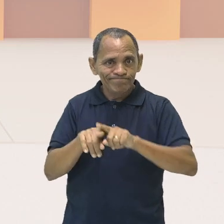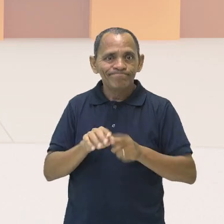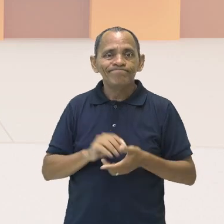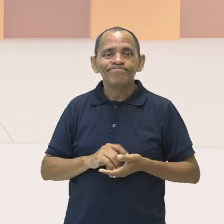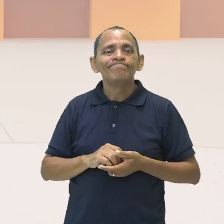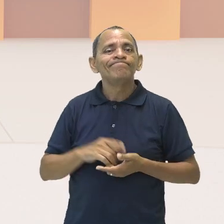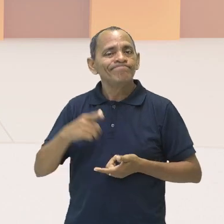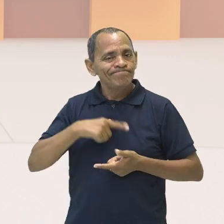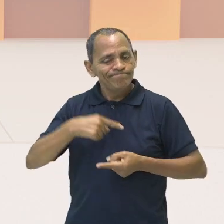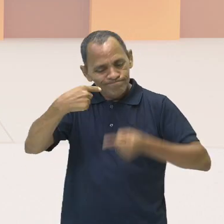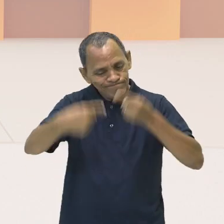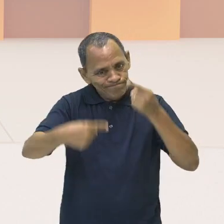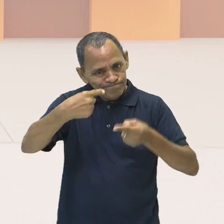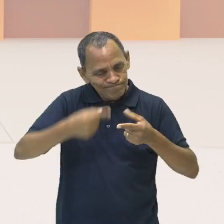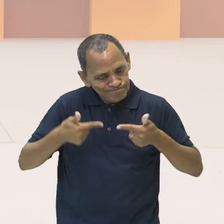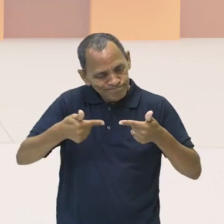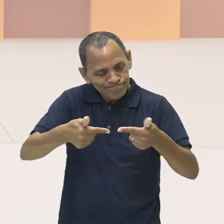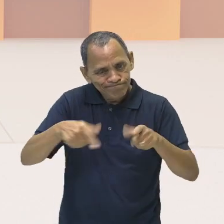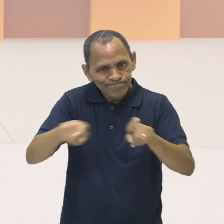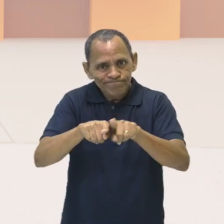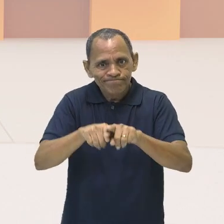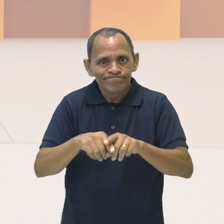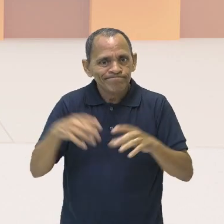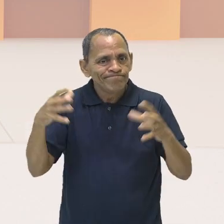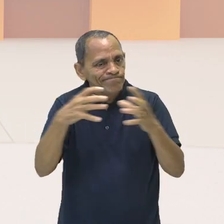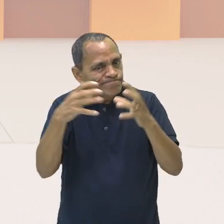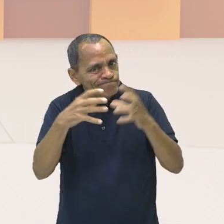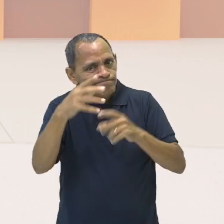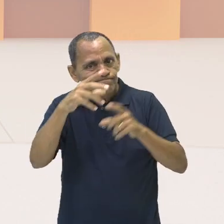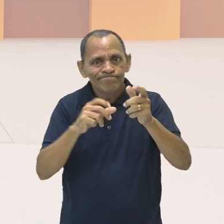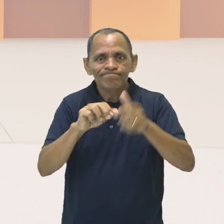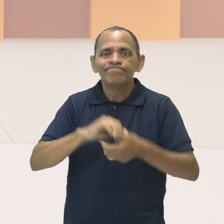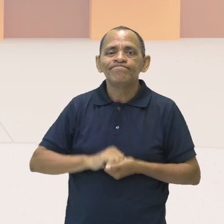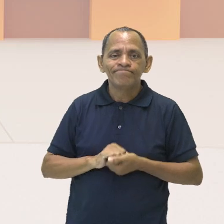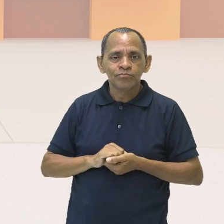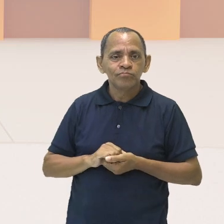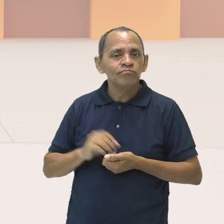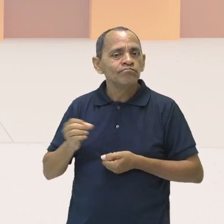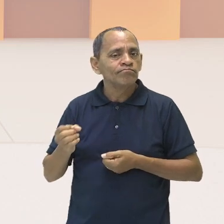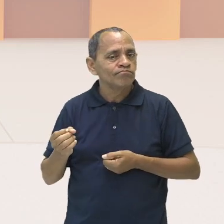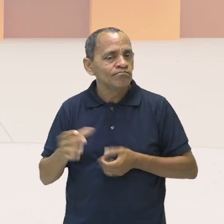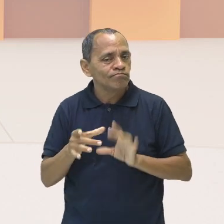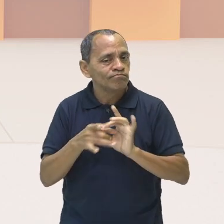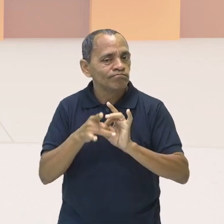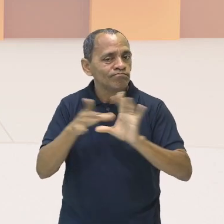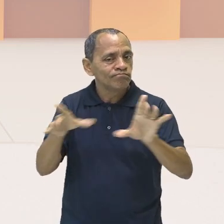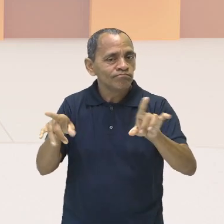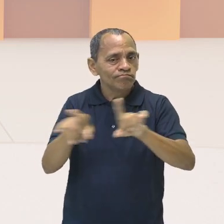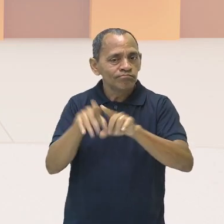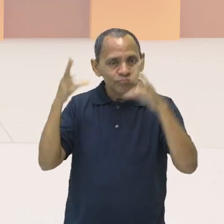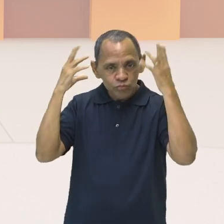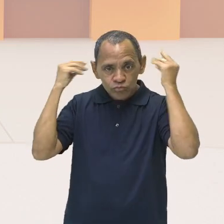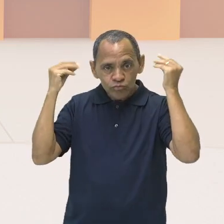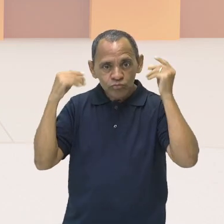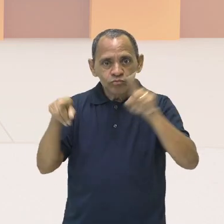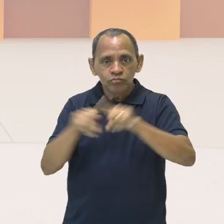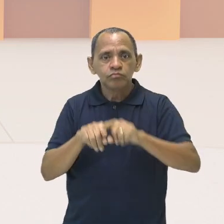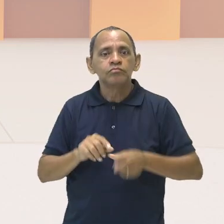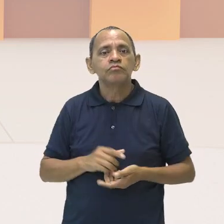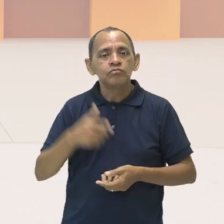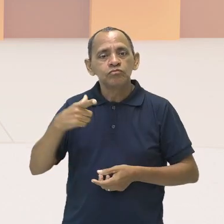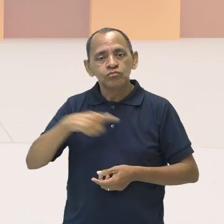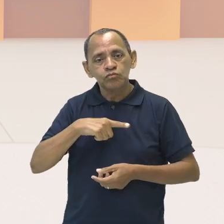em conflito. A Holanda havia sido recém-liberta, ou melhor, havia conquistado a